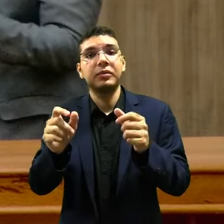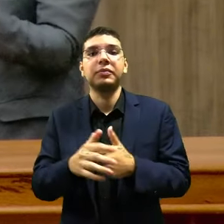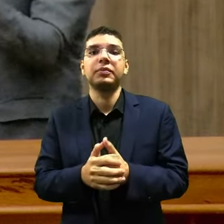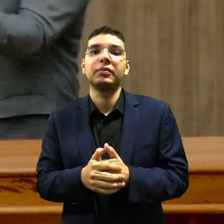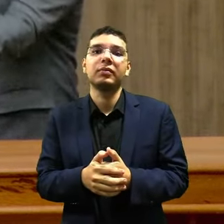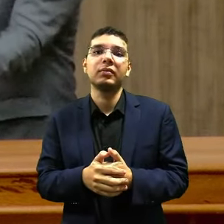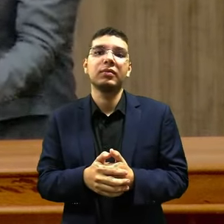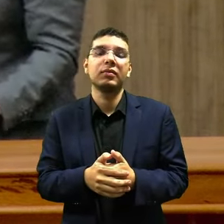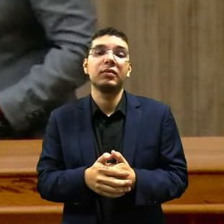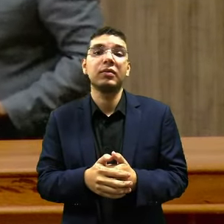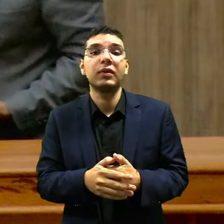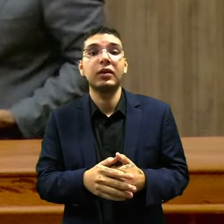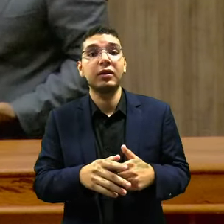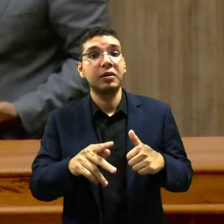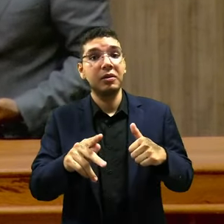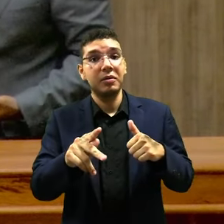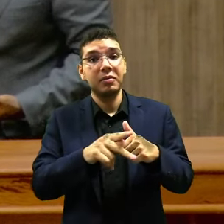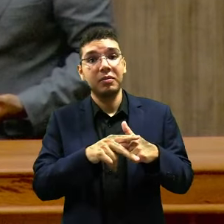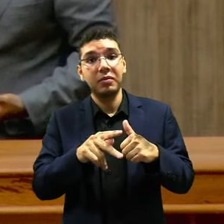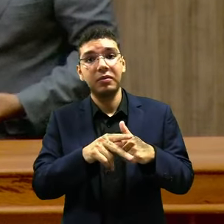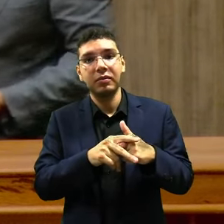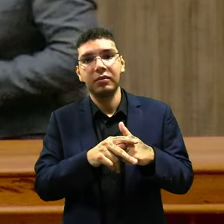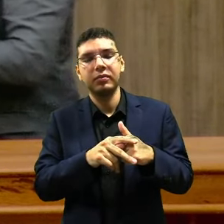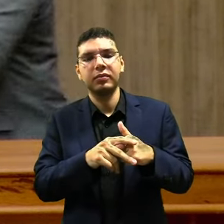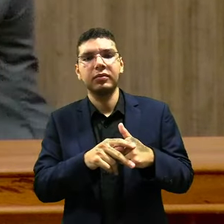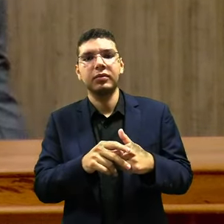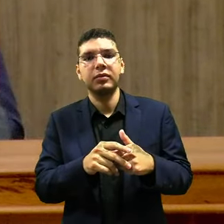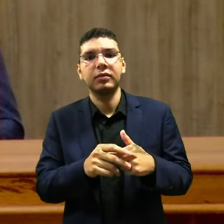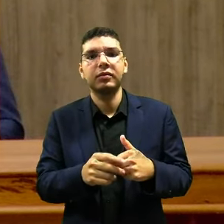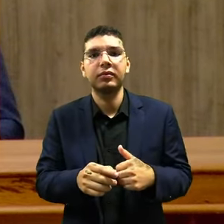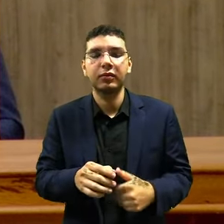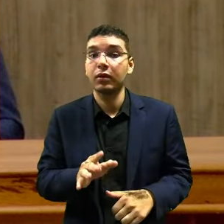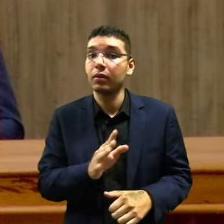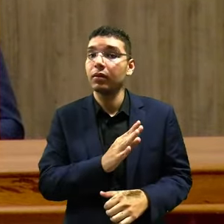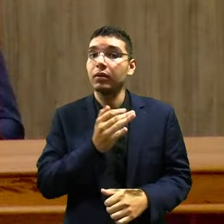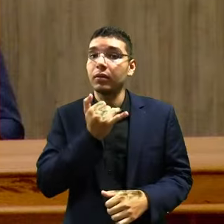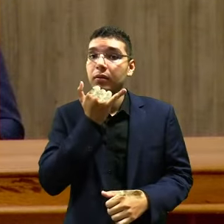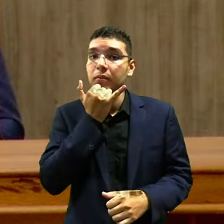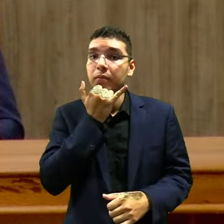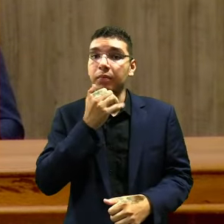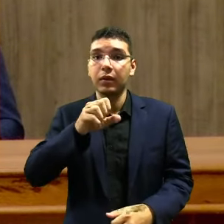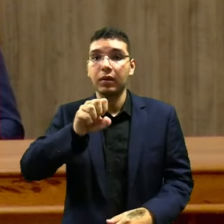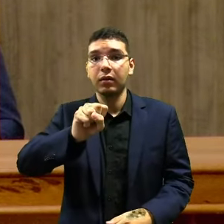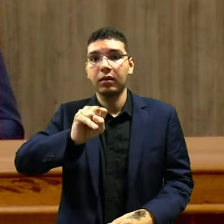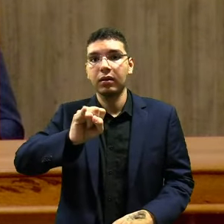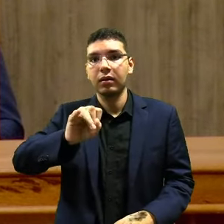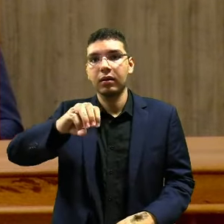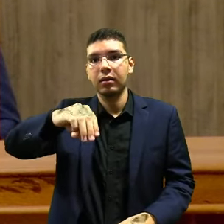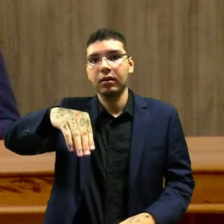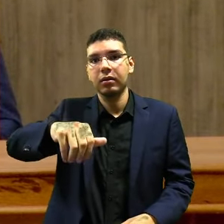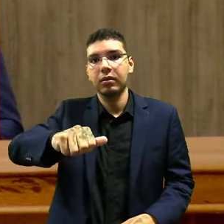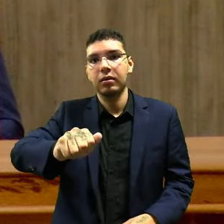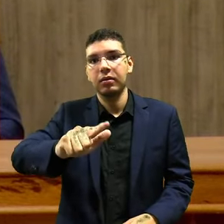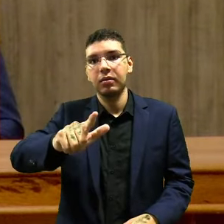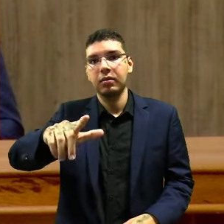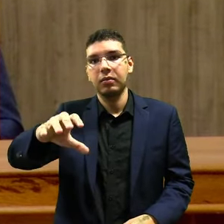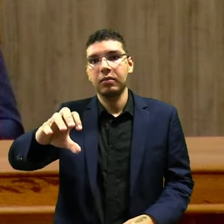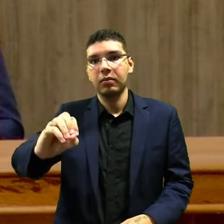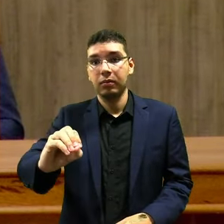o evangelho por simpatia ele se voltou pelo evangelho pela admira